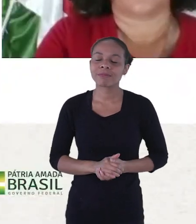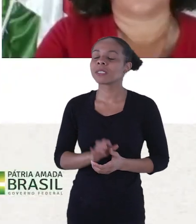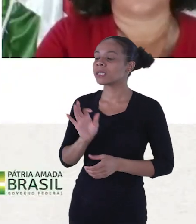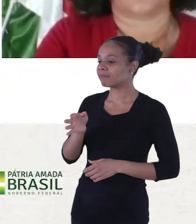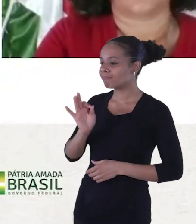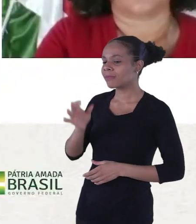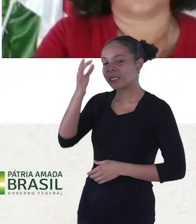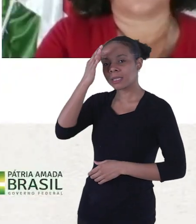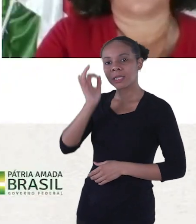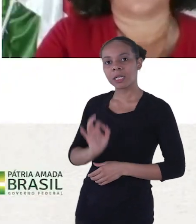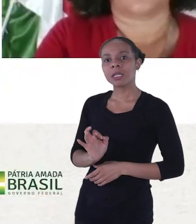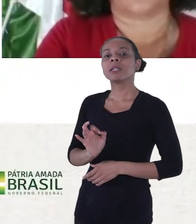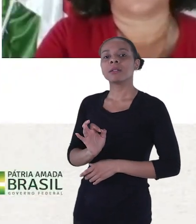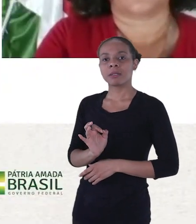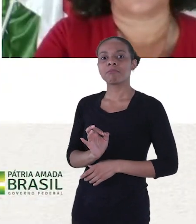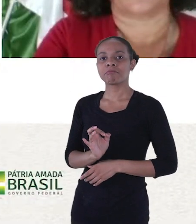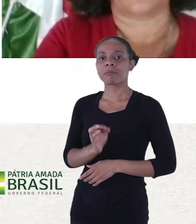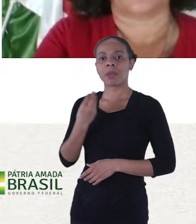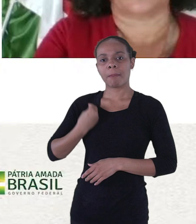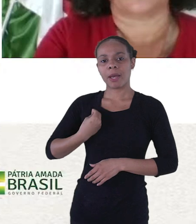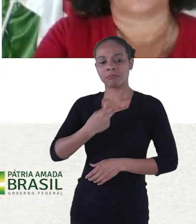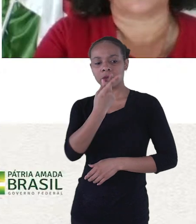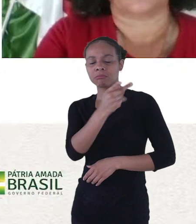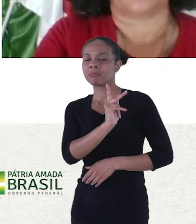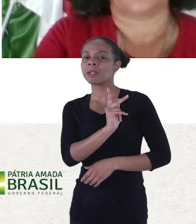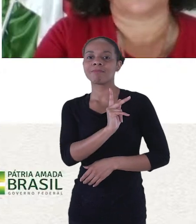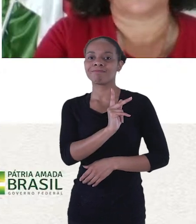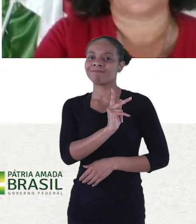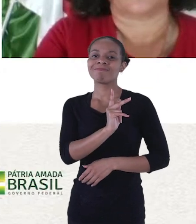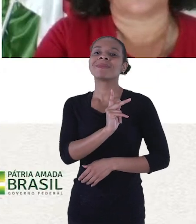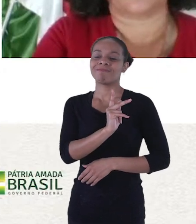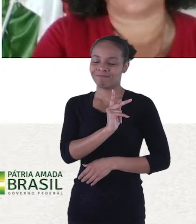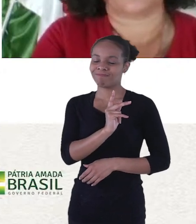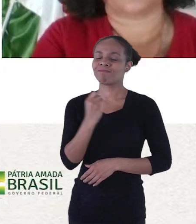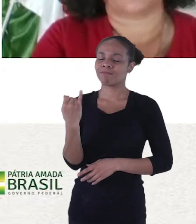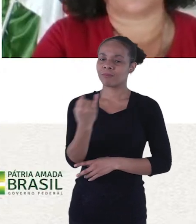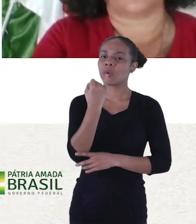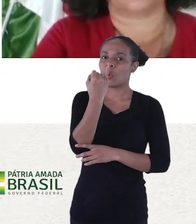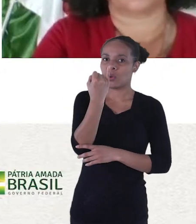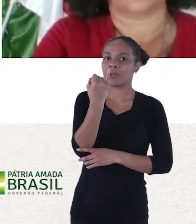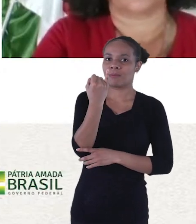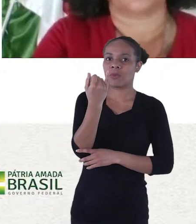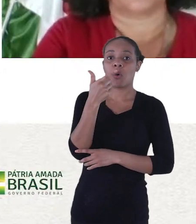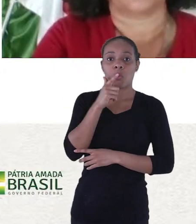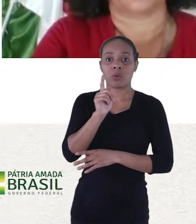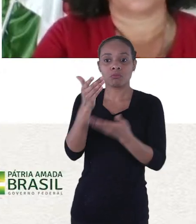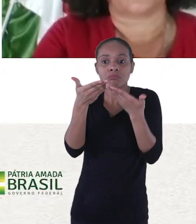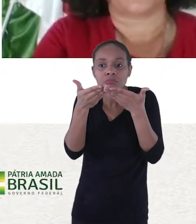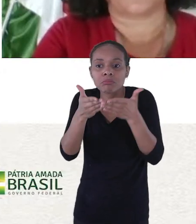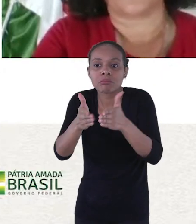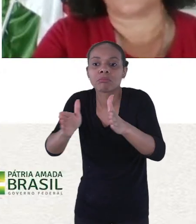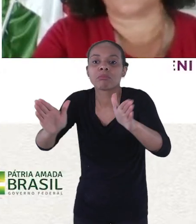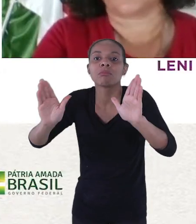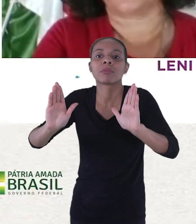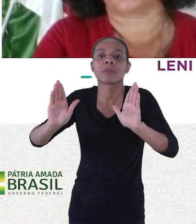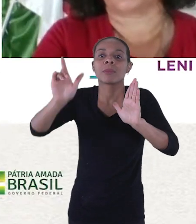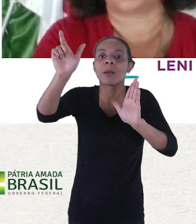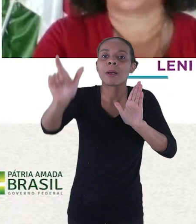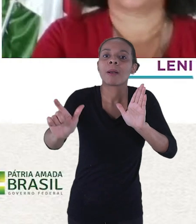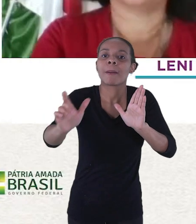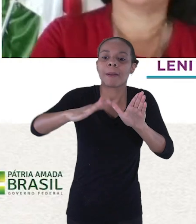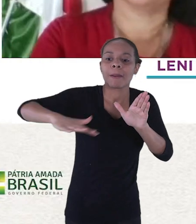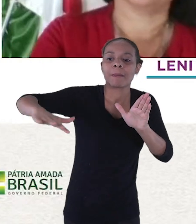dele, né? Foi uma pessoa guiada aí para abrir as portas para a Carolina. Eu vou deixar um questionamento para vocês